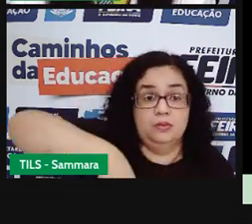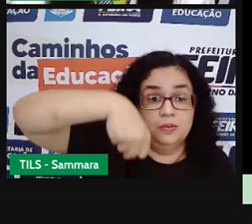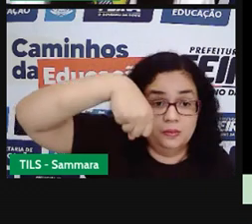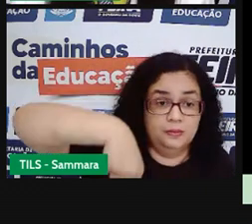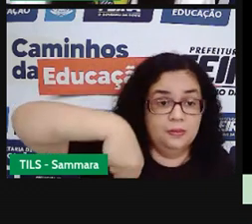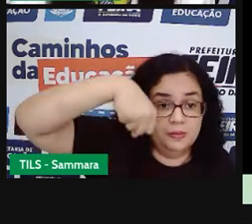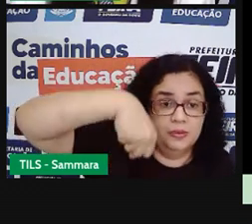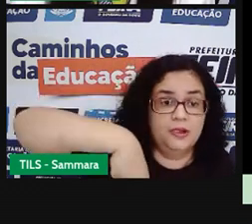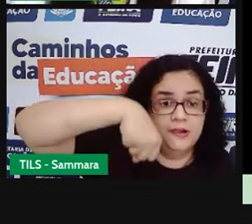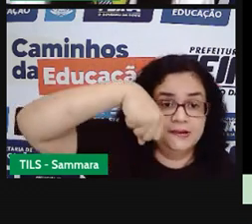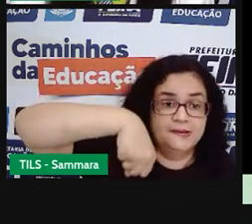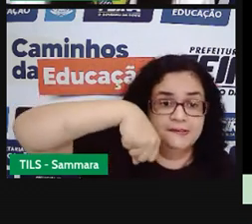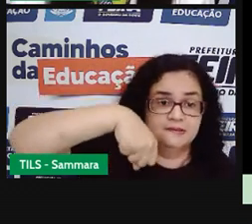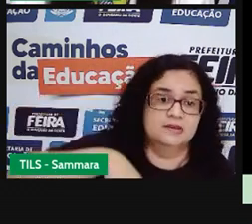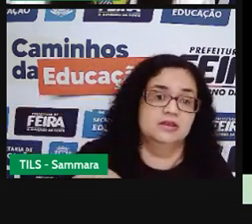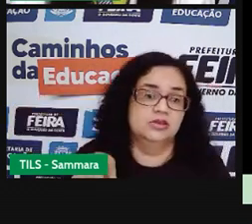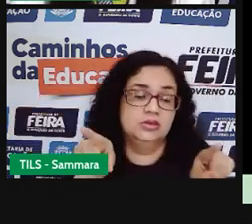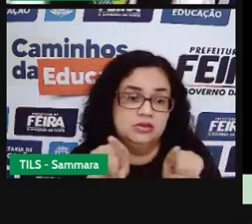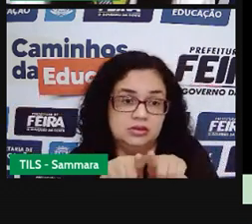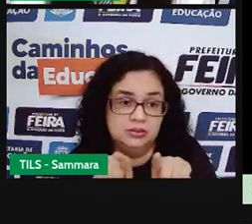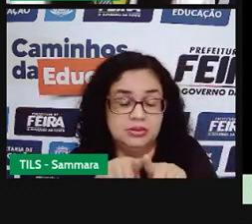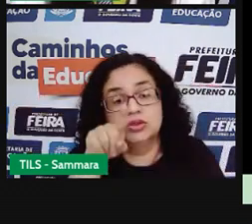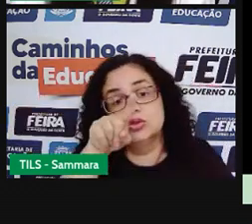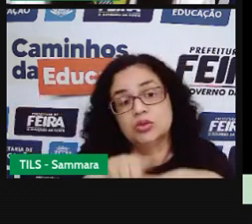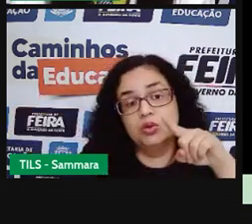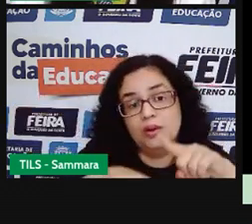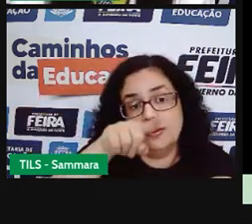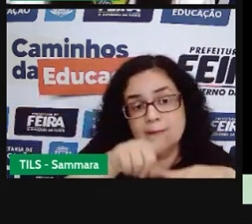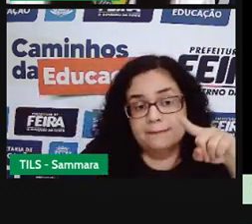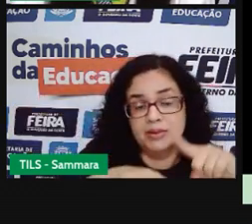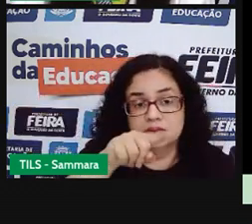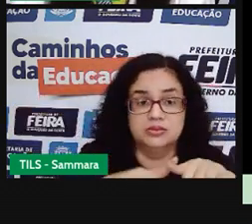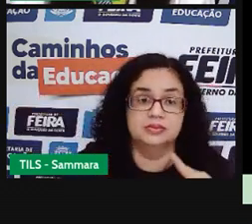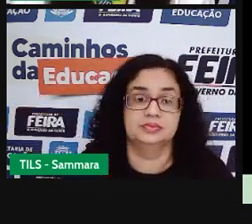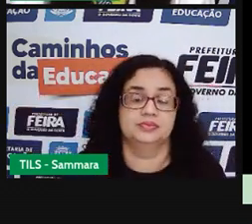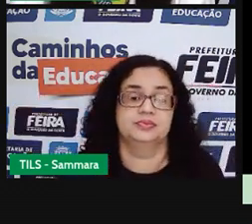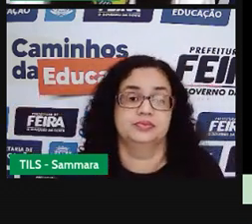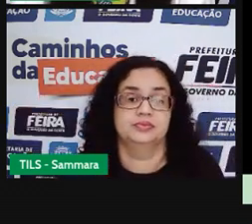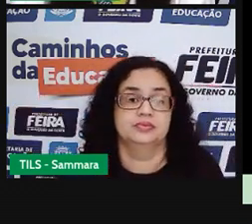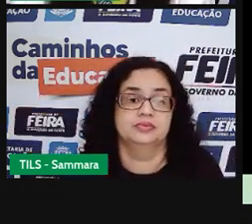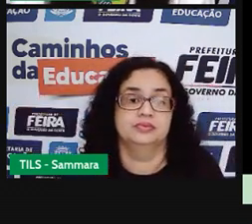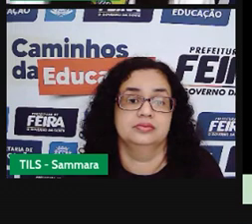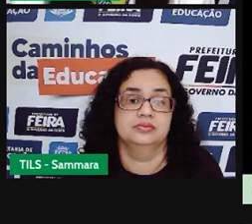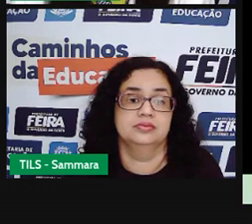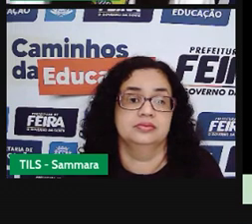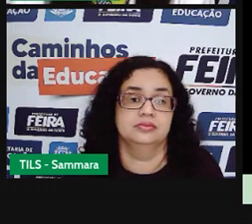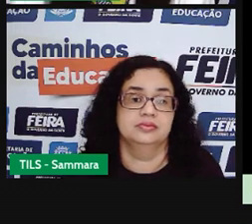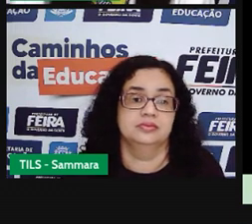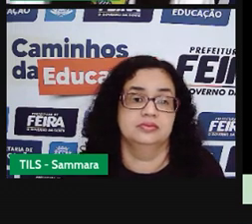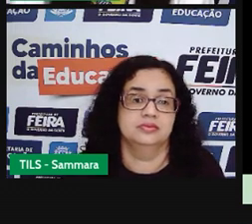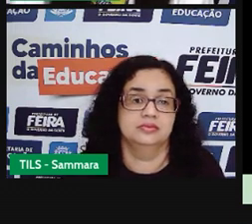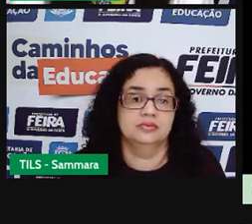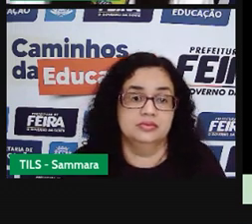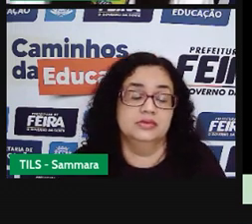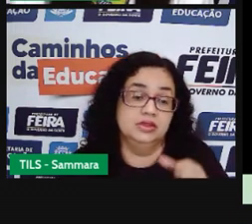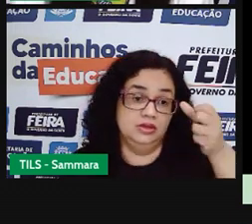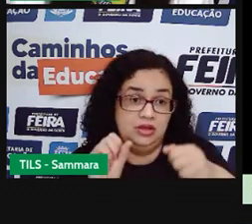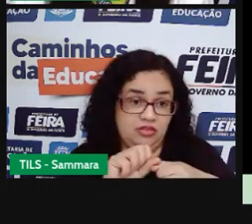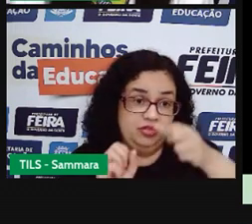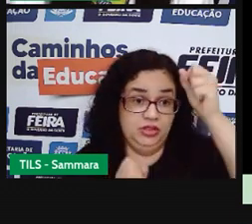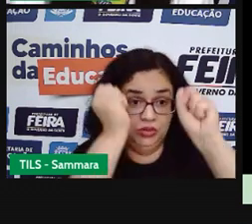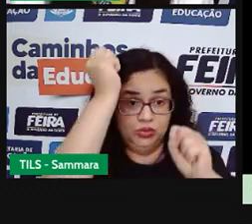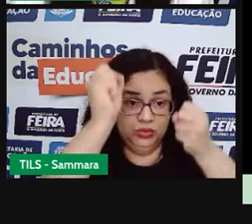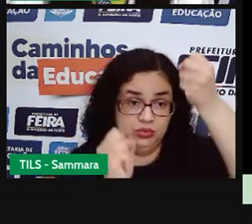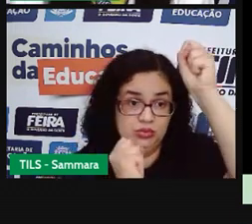todos aí também são objetos industrializados né foram produzidos aí nas fábricas